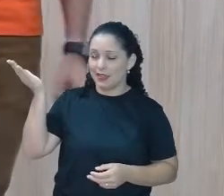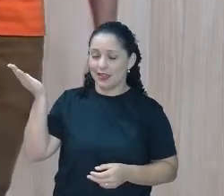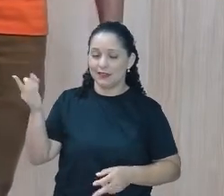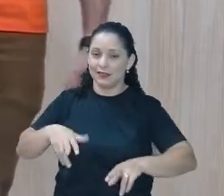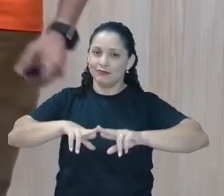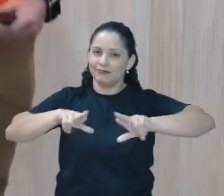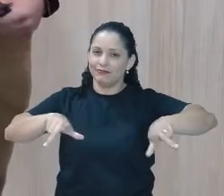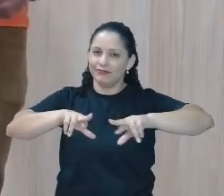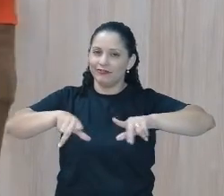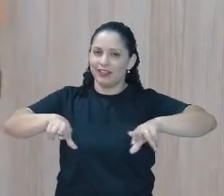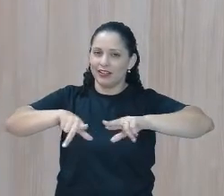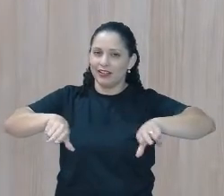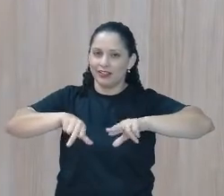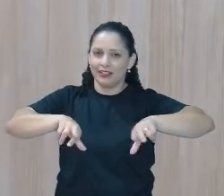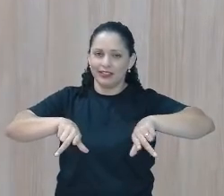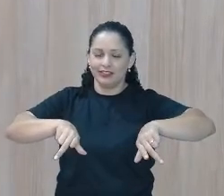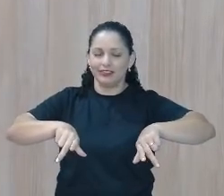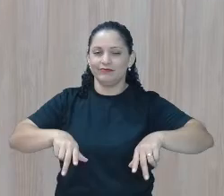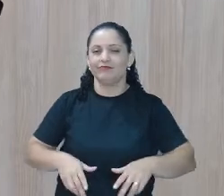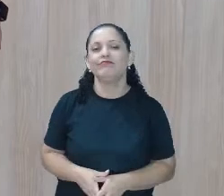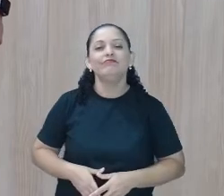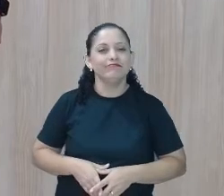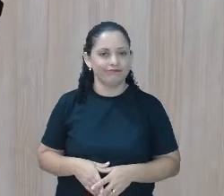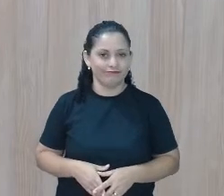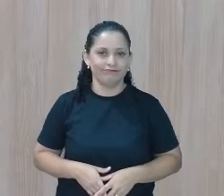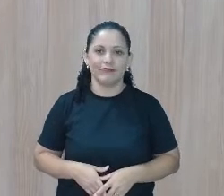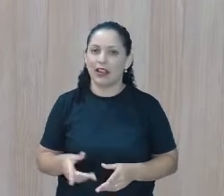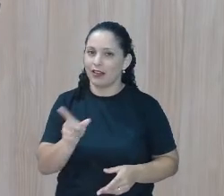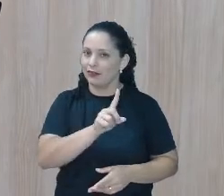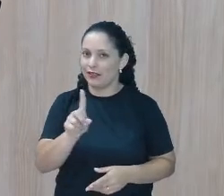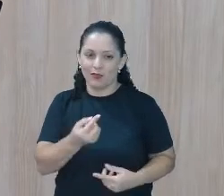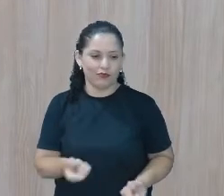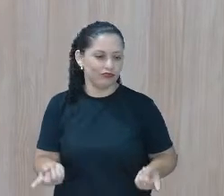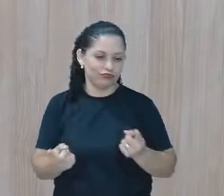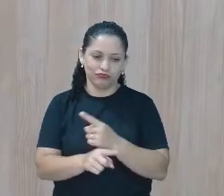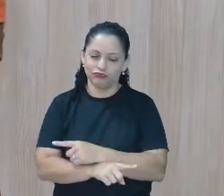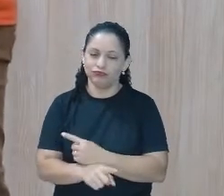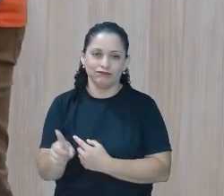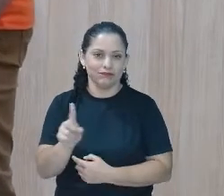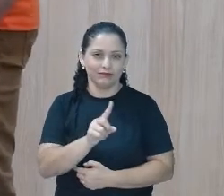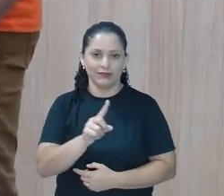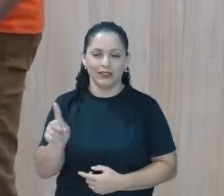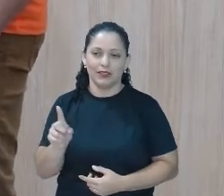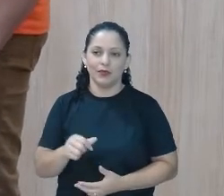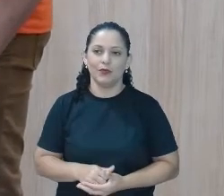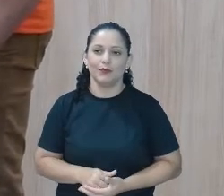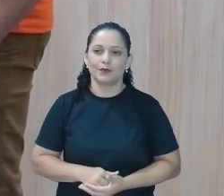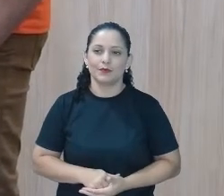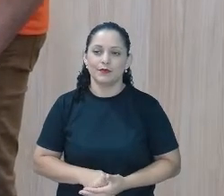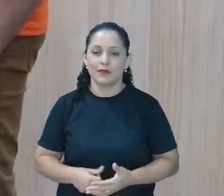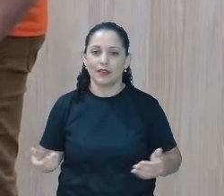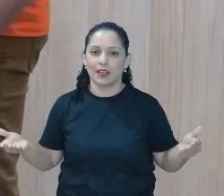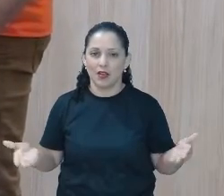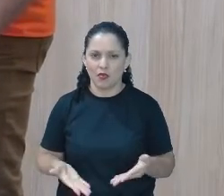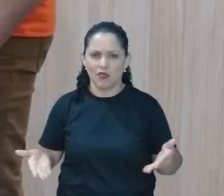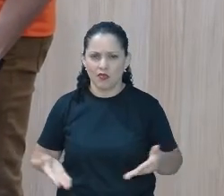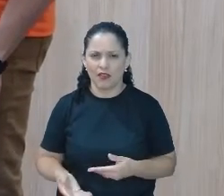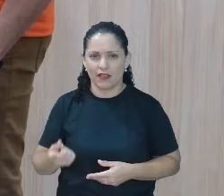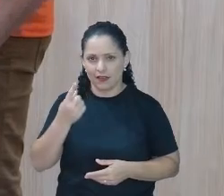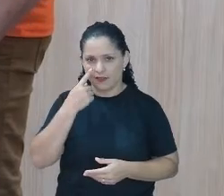de números aí não aumentaram de forma diretamente proporcional, tá? E só para a gente conferir aqui,